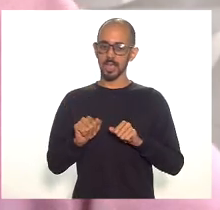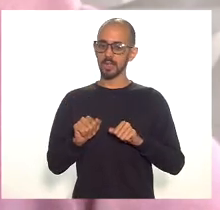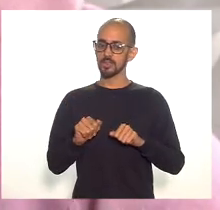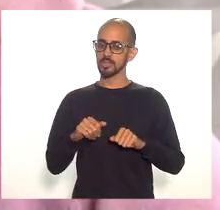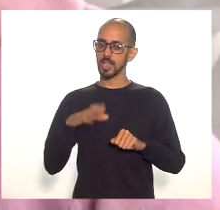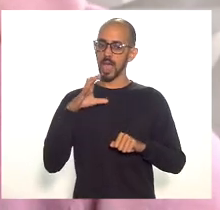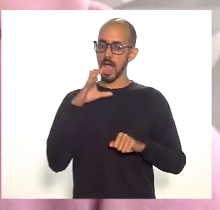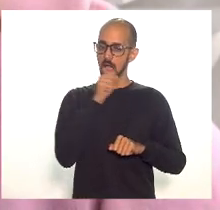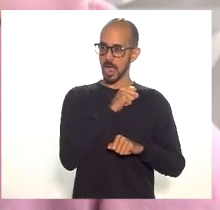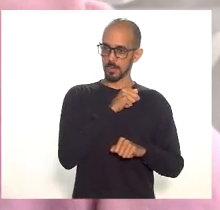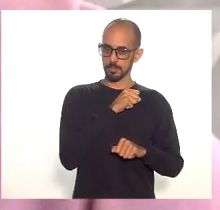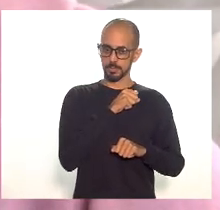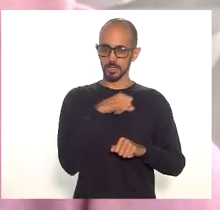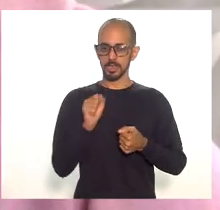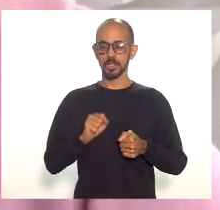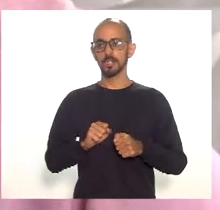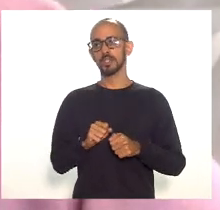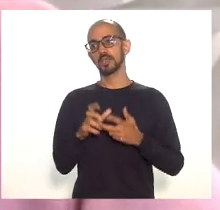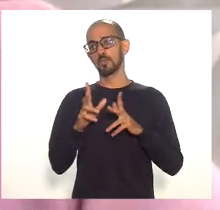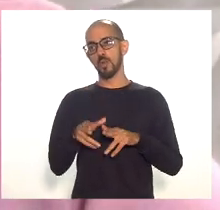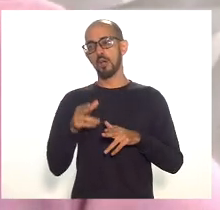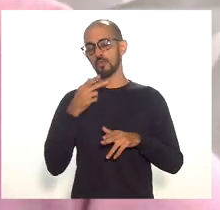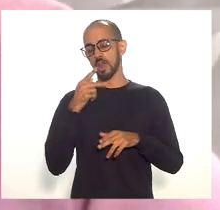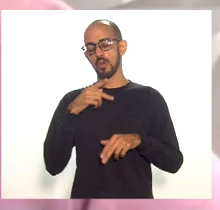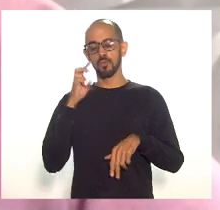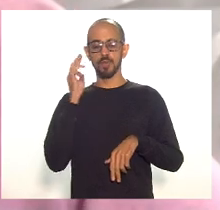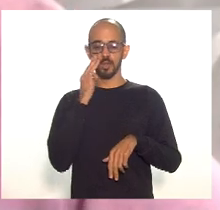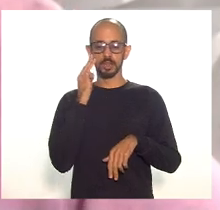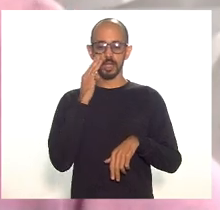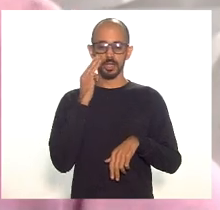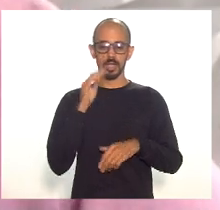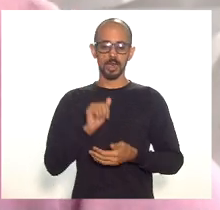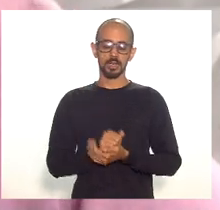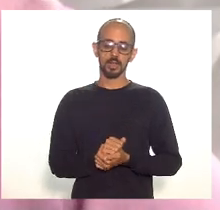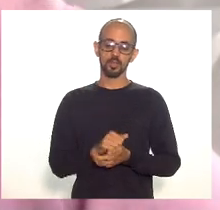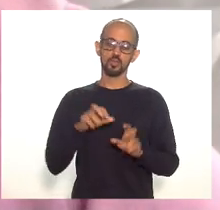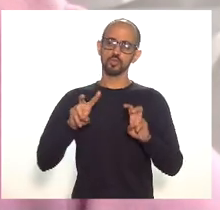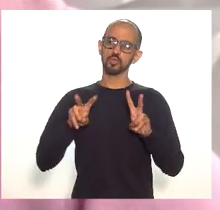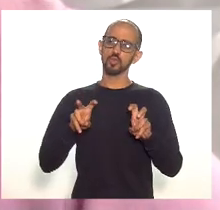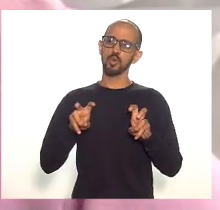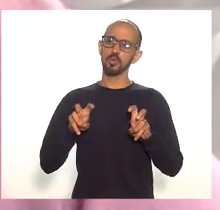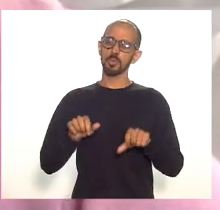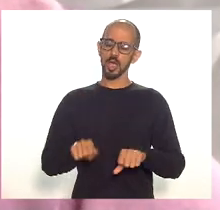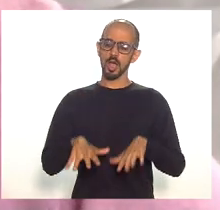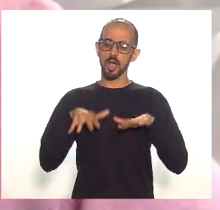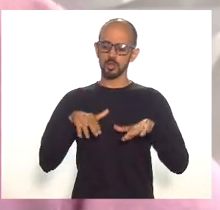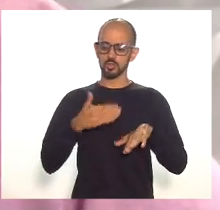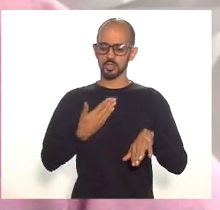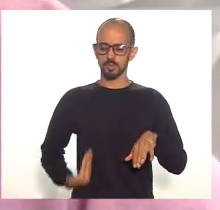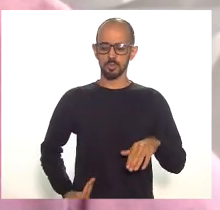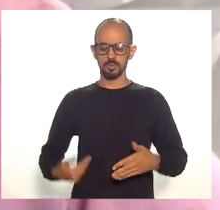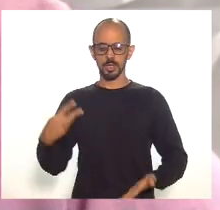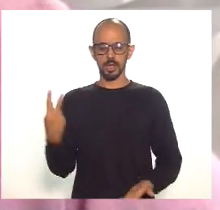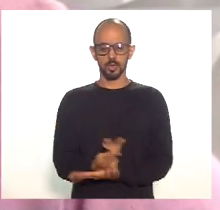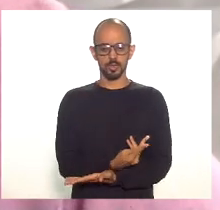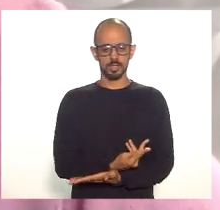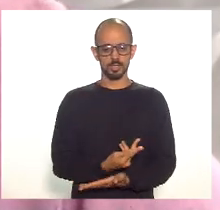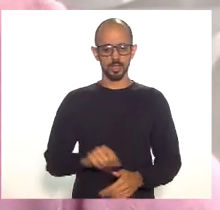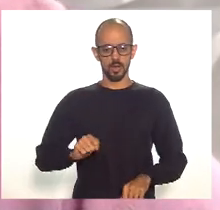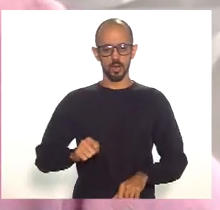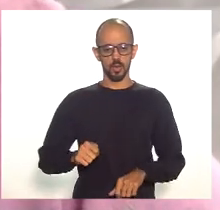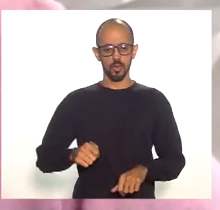brevíssimas considerações, como diz o deputado Valdec Carneiro, a respeito da audiência pública que aconteceu na